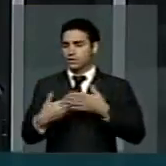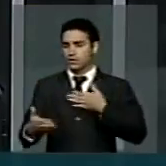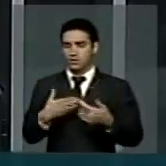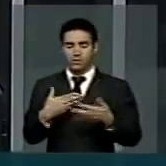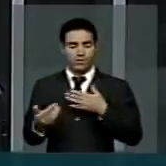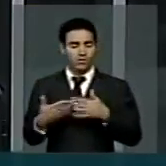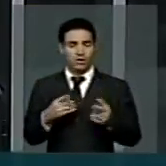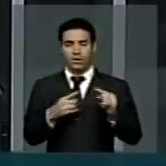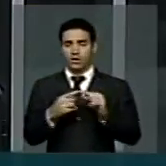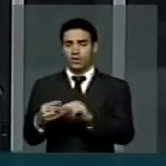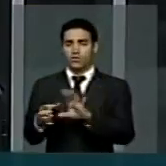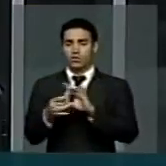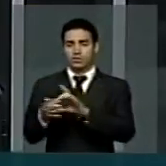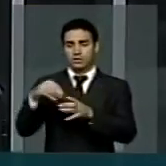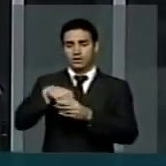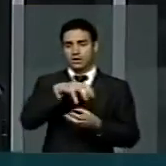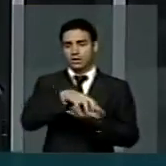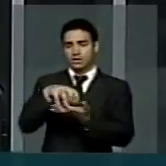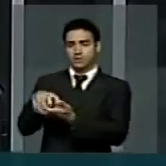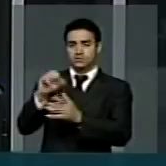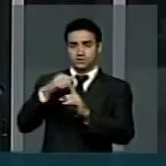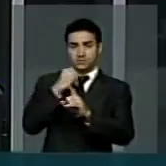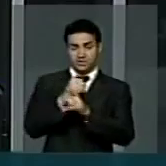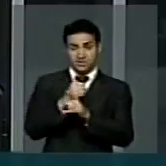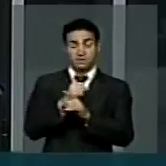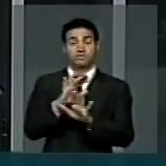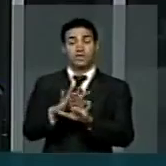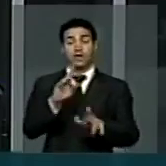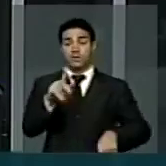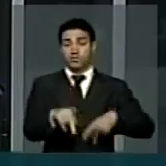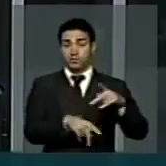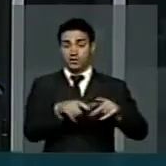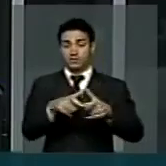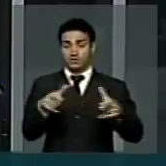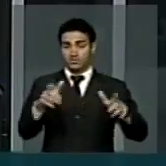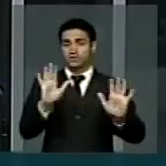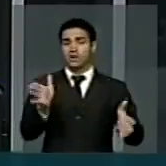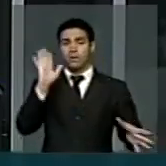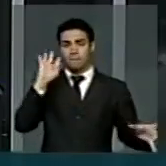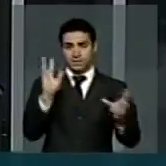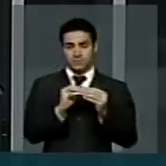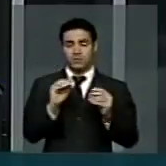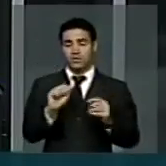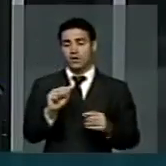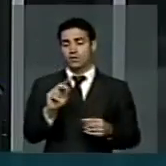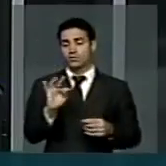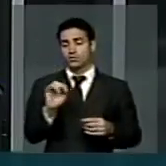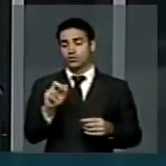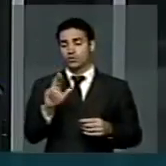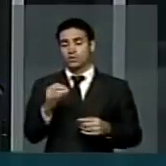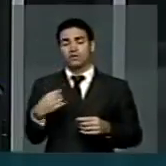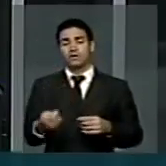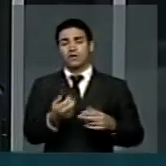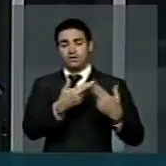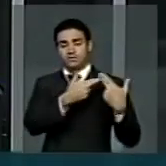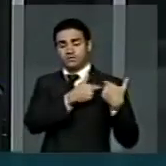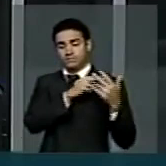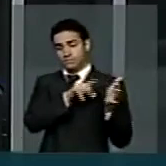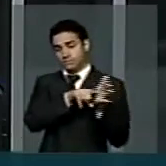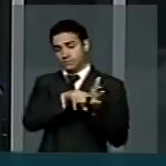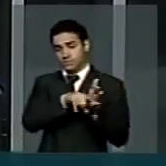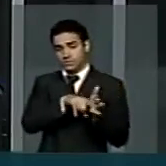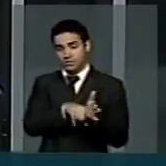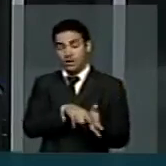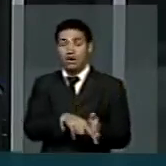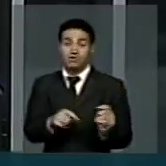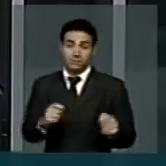esfera da sociedade. Boa parte da população já percebeu que a autonomia para investigar crimes, por exemplo, aumenta as